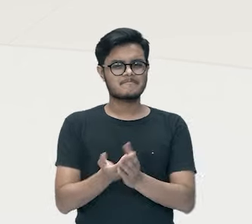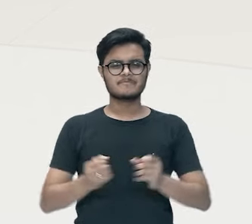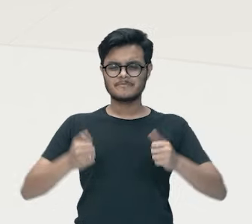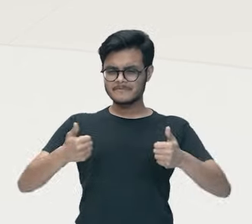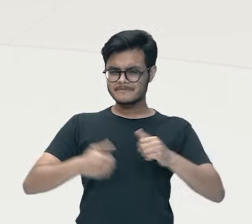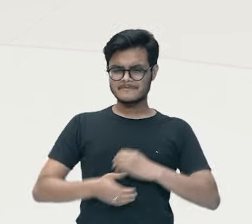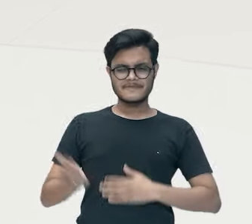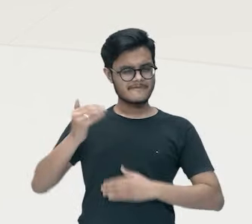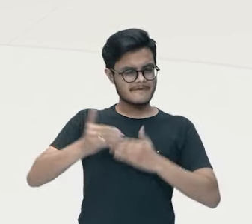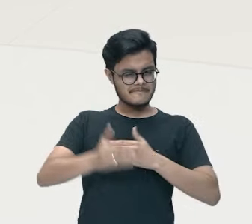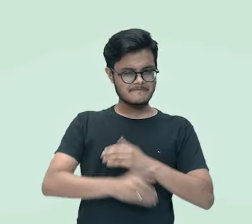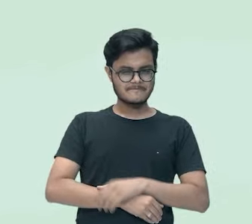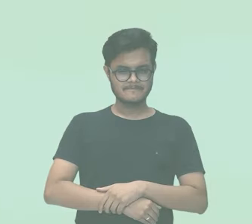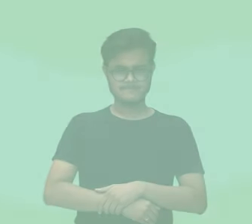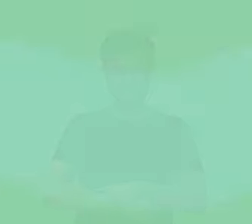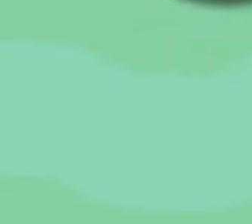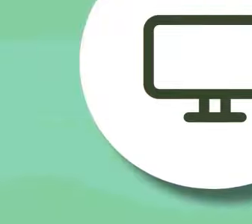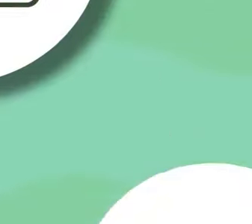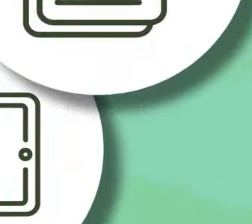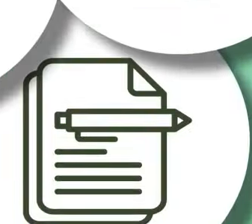aula. Vamos lá!